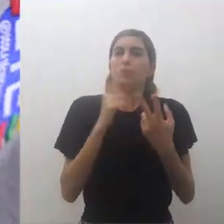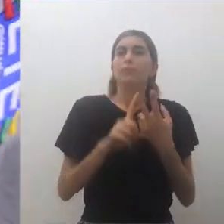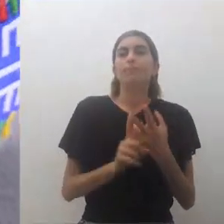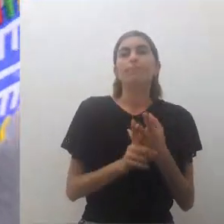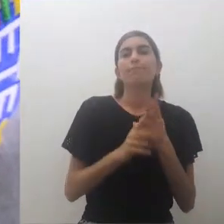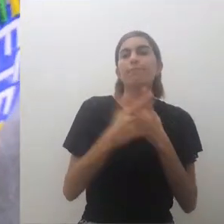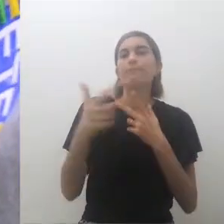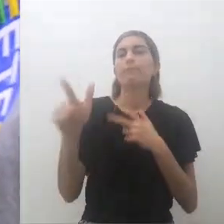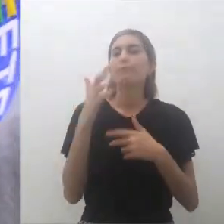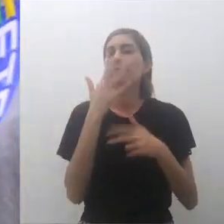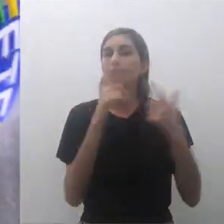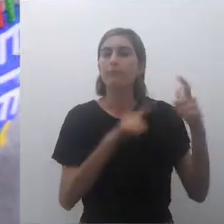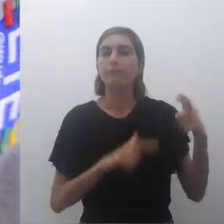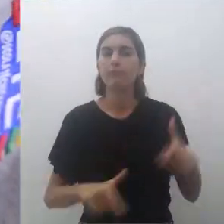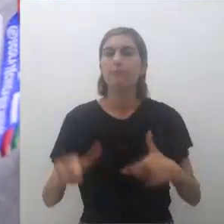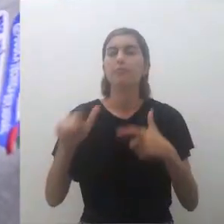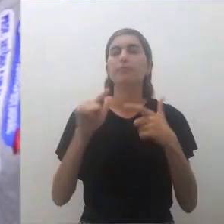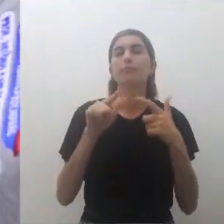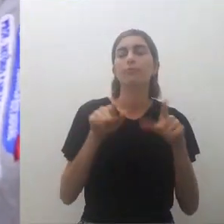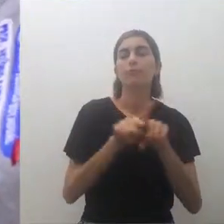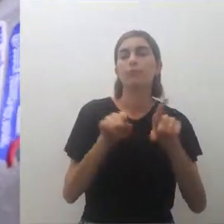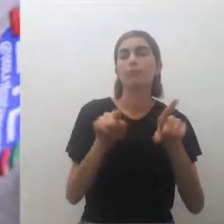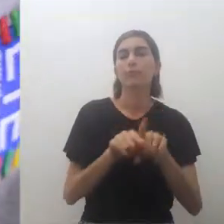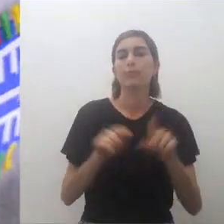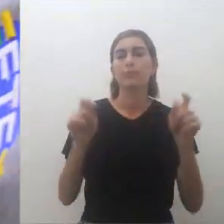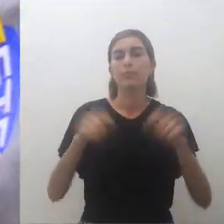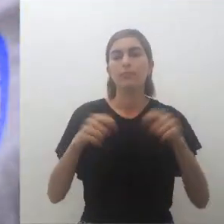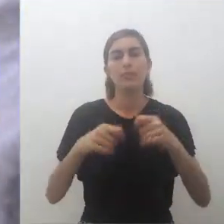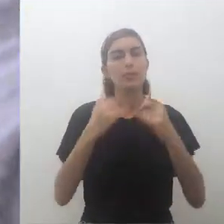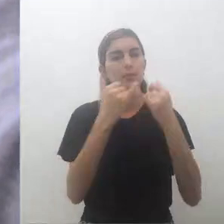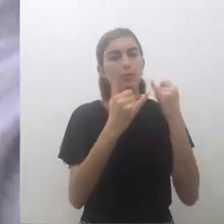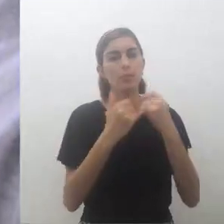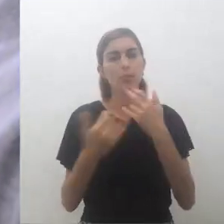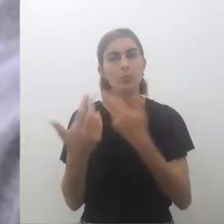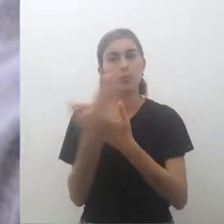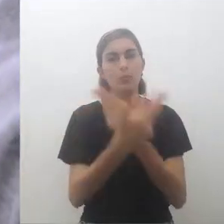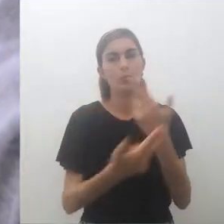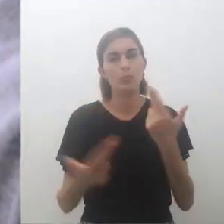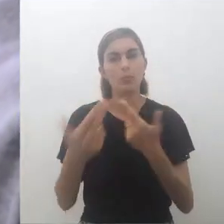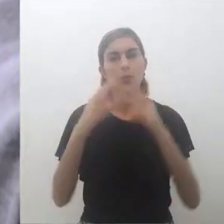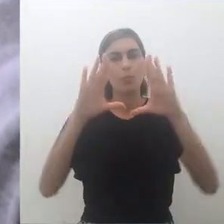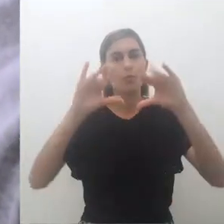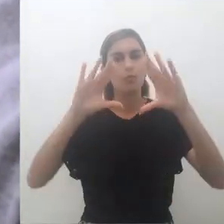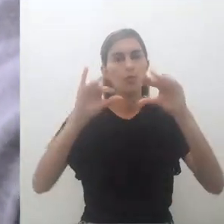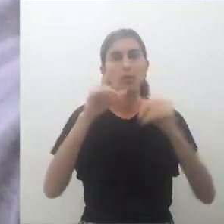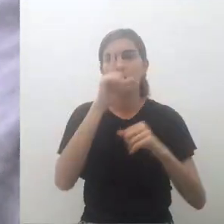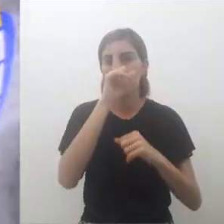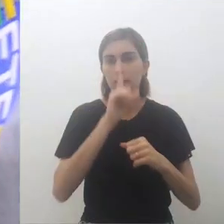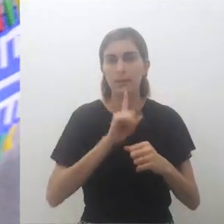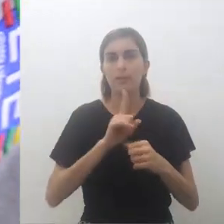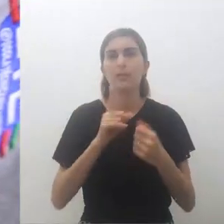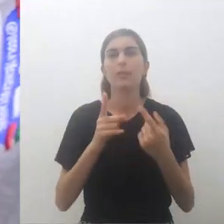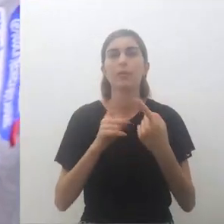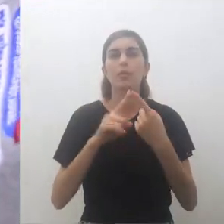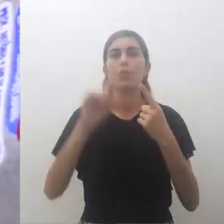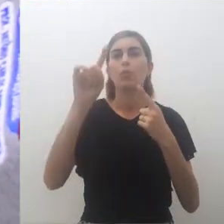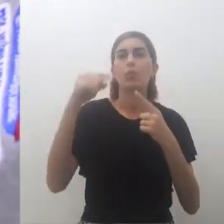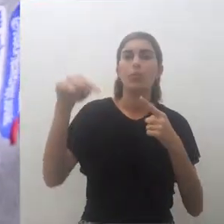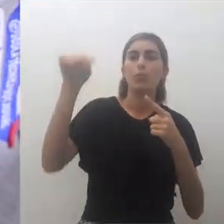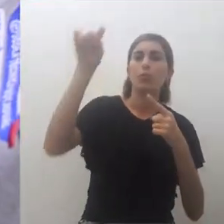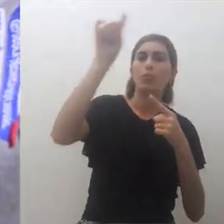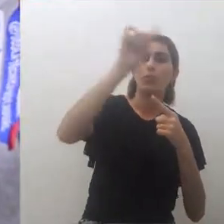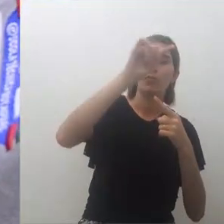de outros objetos, da mesma forma como essa almofada amarela aqui atrás, ou